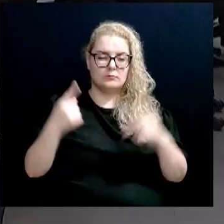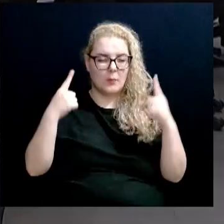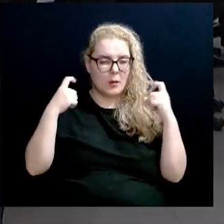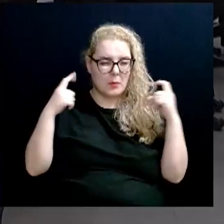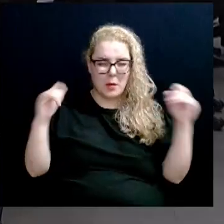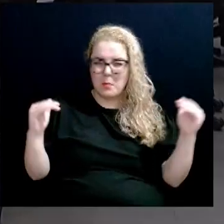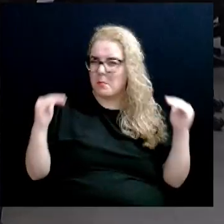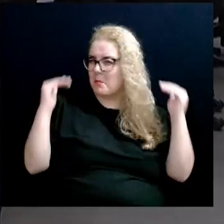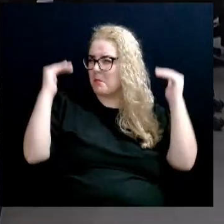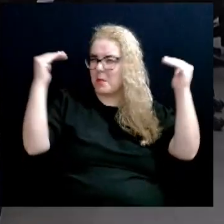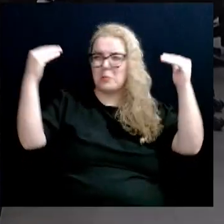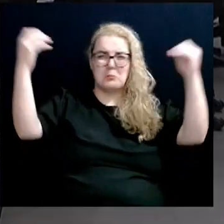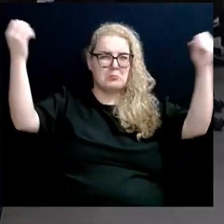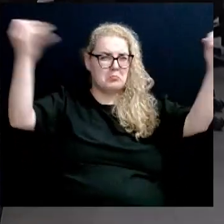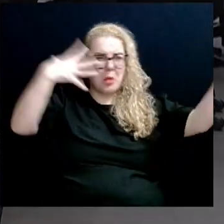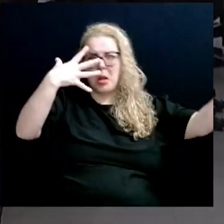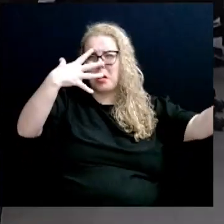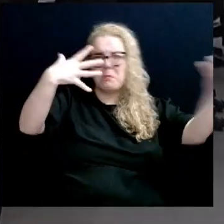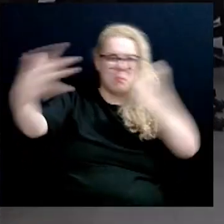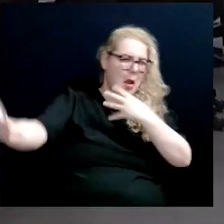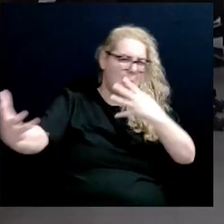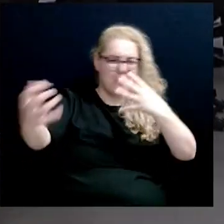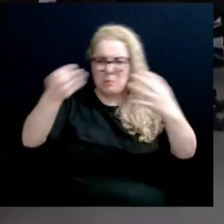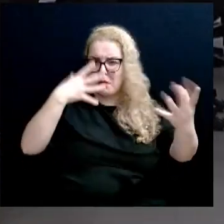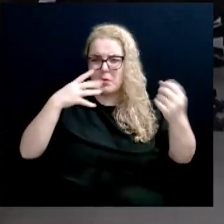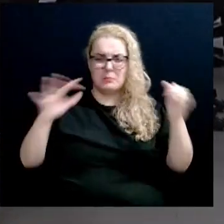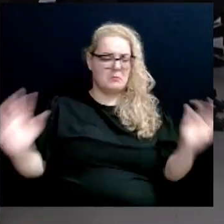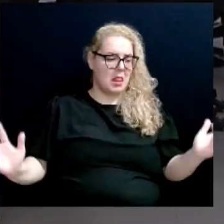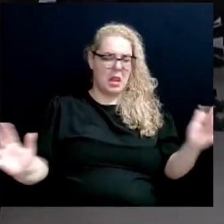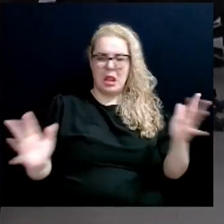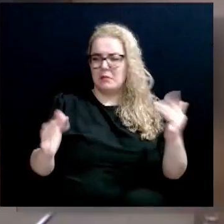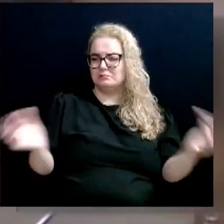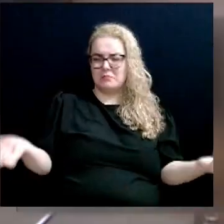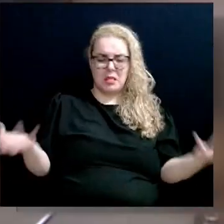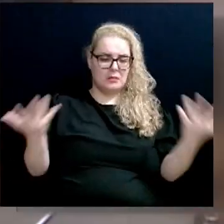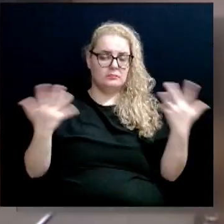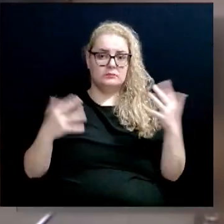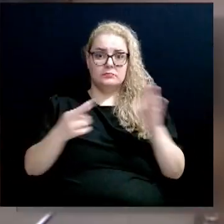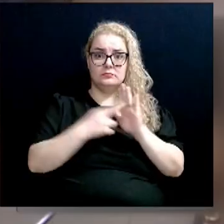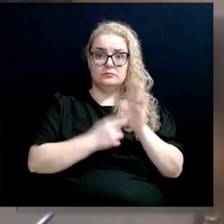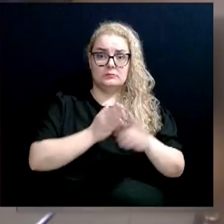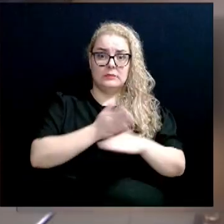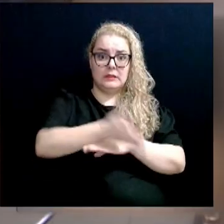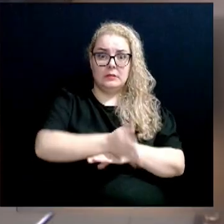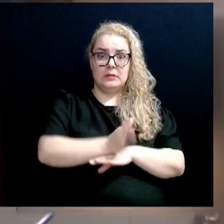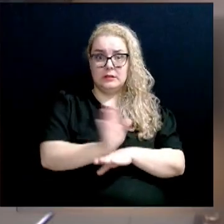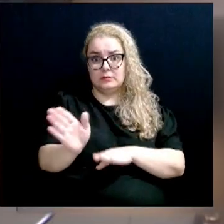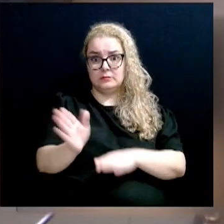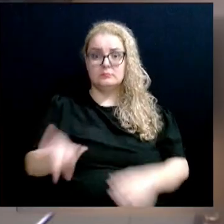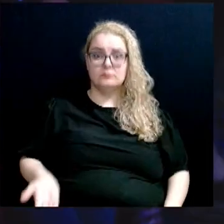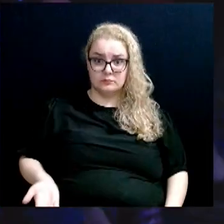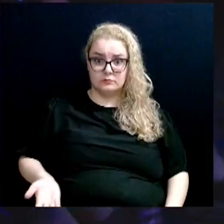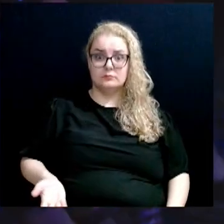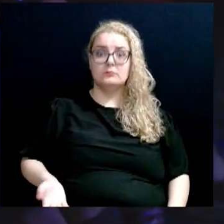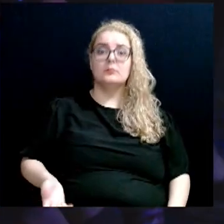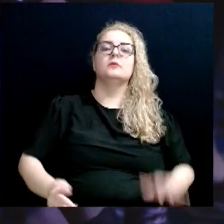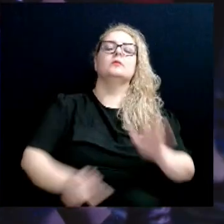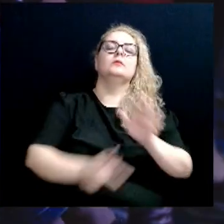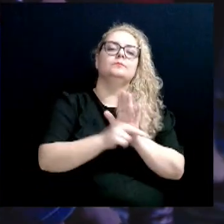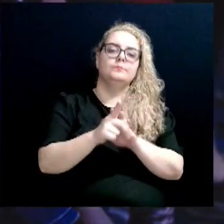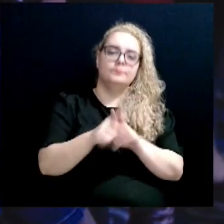luz, né? Muita gente, muita regra para entrar e para sair. O projeto também determina que as